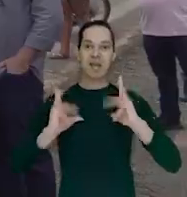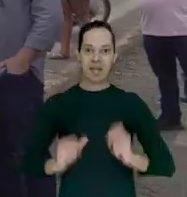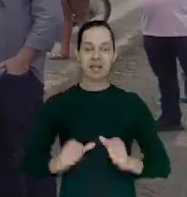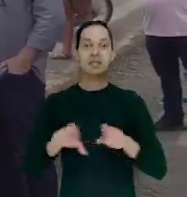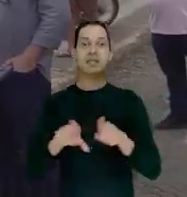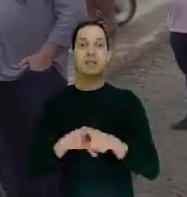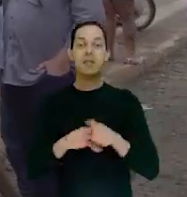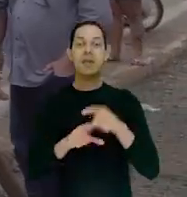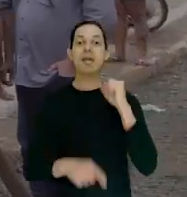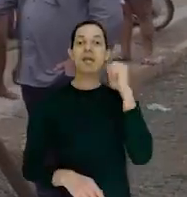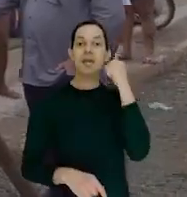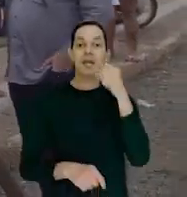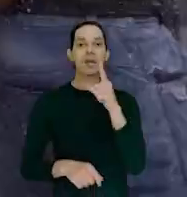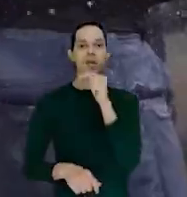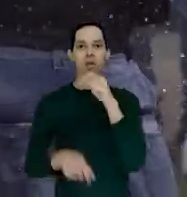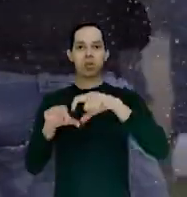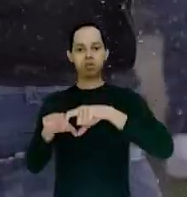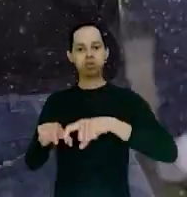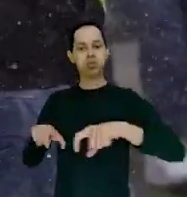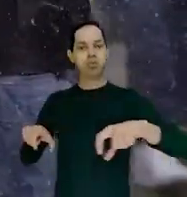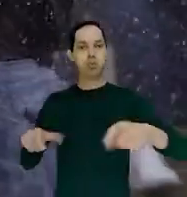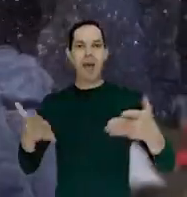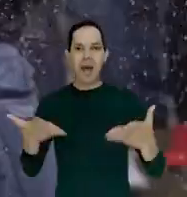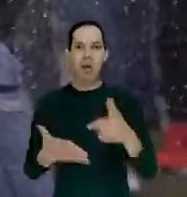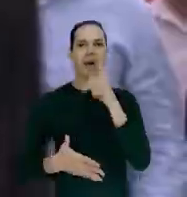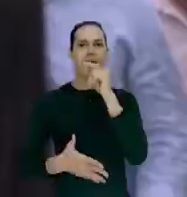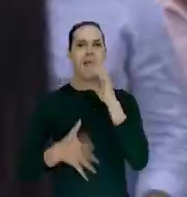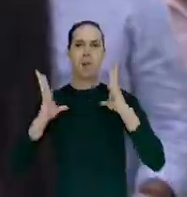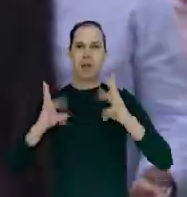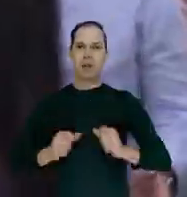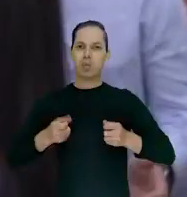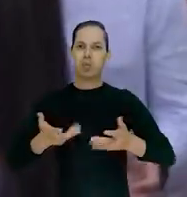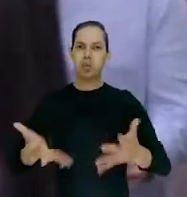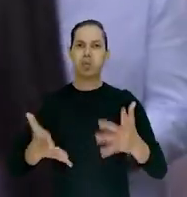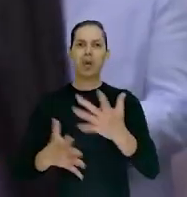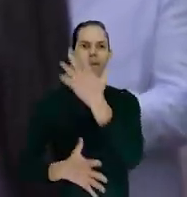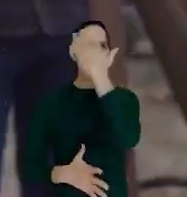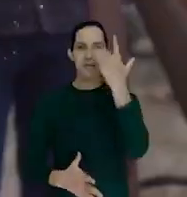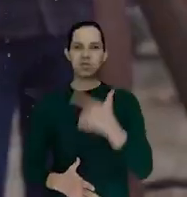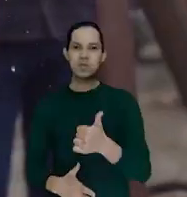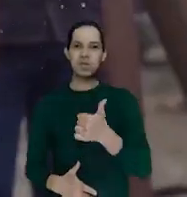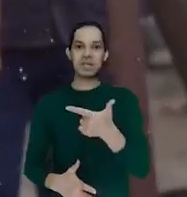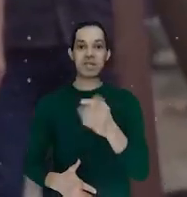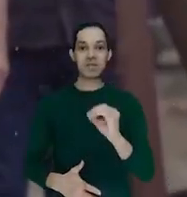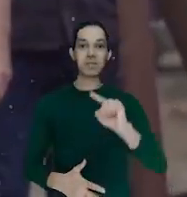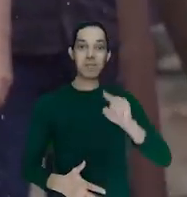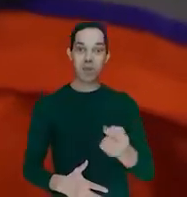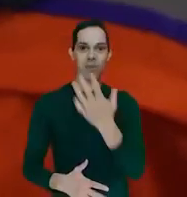higiene. Entregamos a ampliação da adutora do Piauitinga, que levará esgoto e água tratada para mais de 120 mil